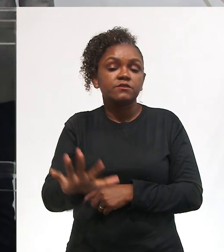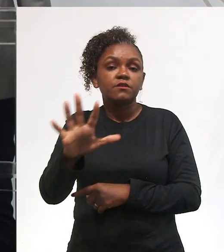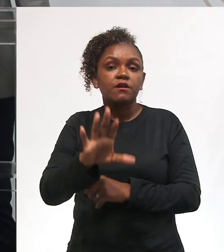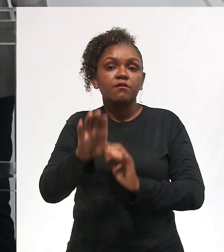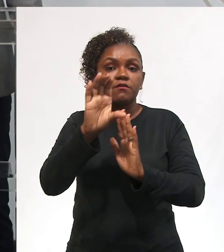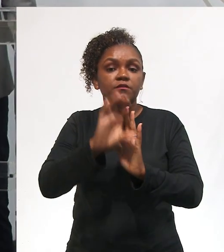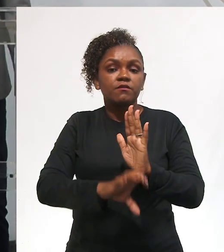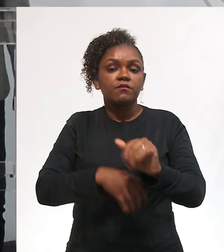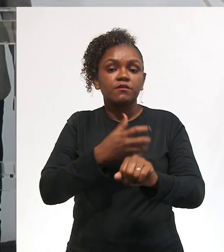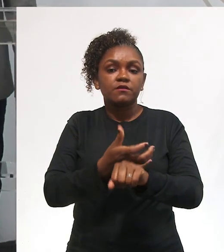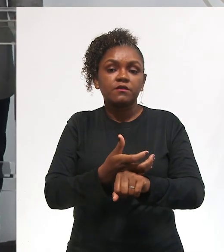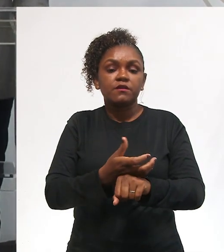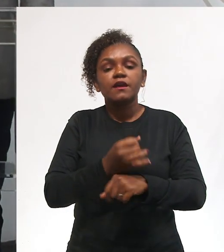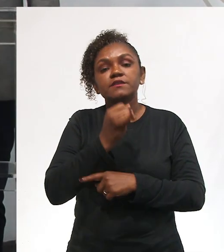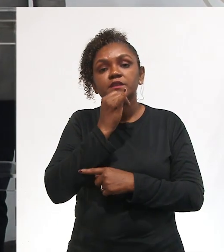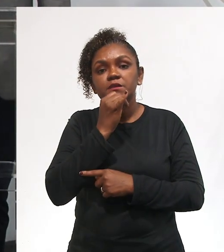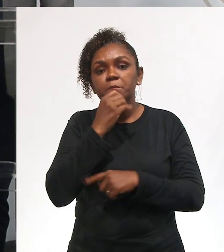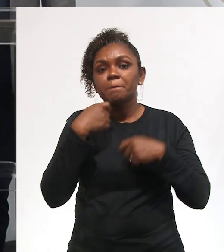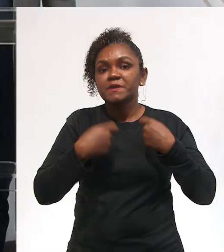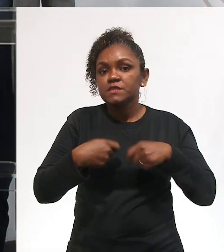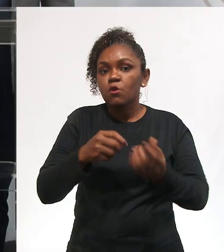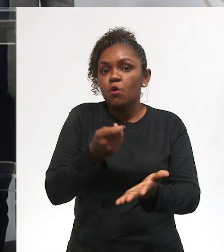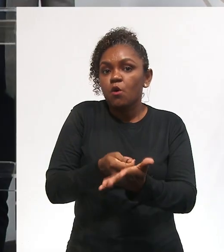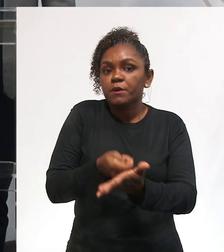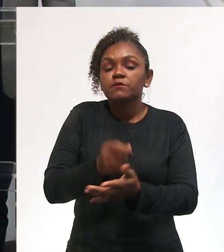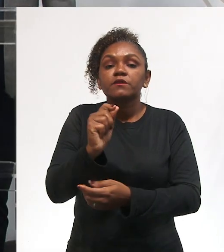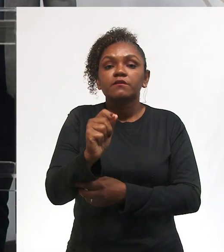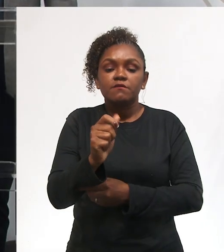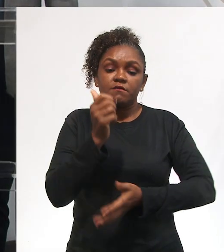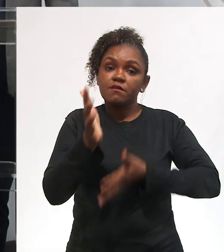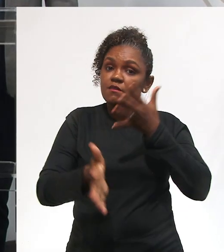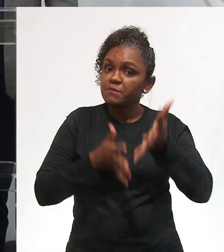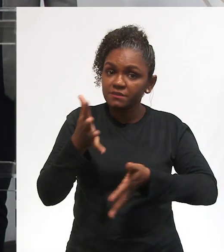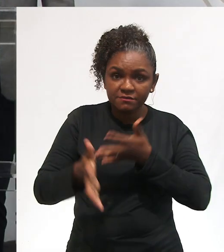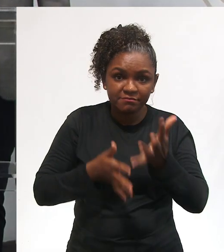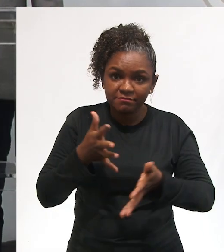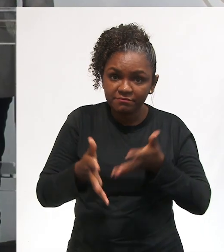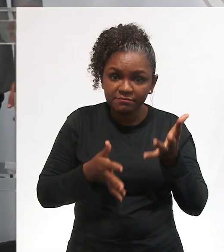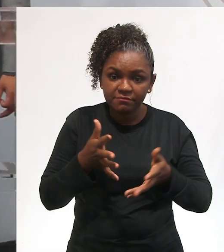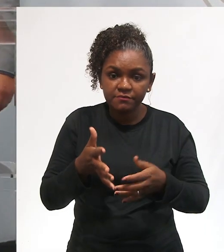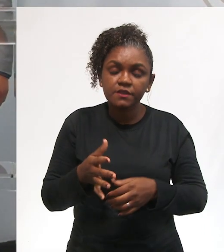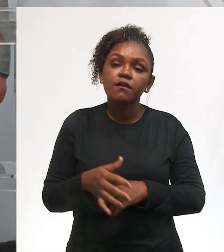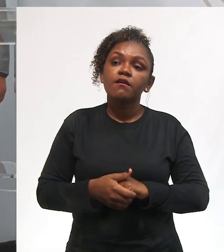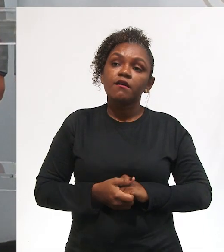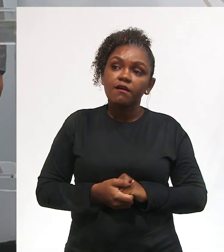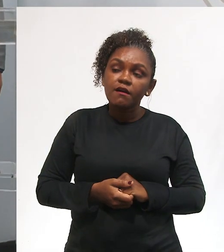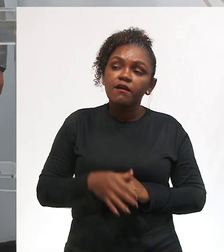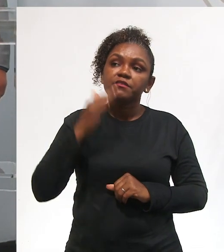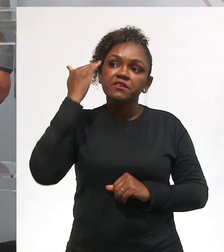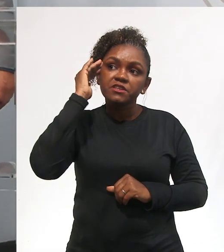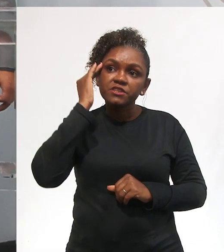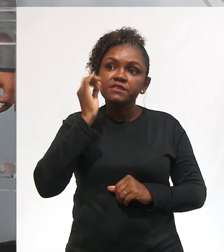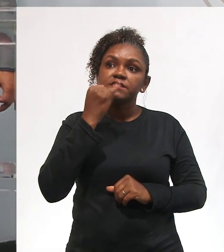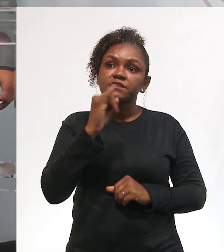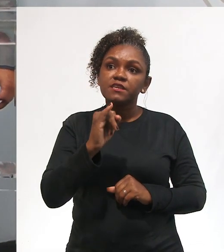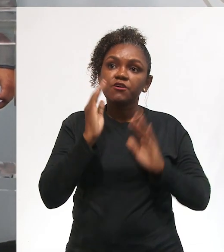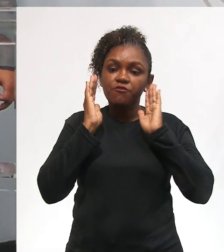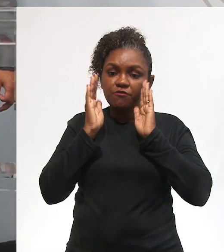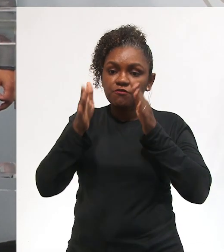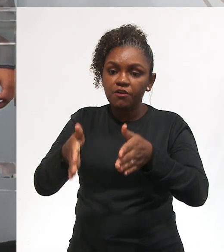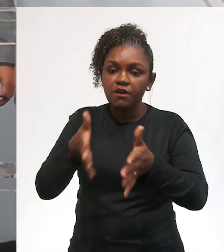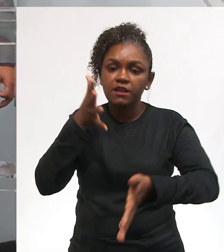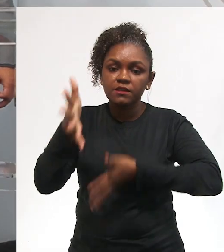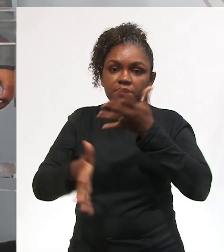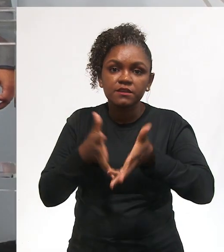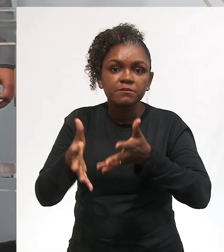exemplo, Libras, né? Então, aí você entender isso é muito importante, você saber, poxa, então se eu for para o lado de Libras, eu vou